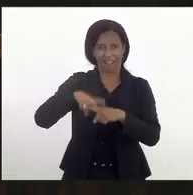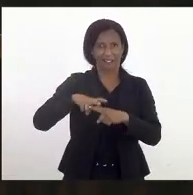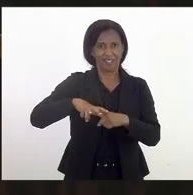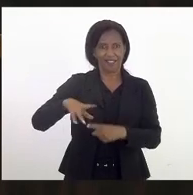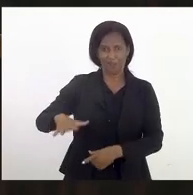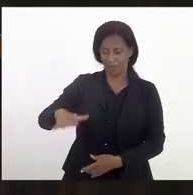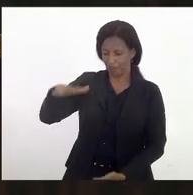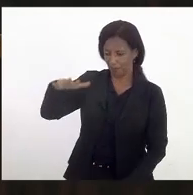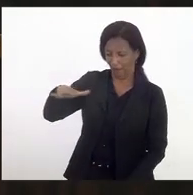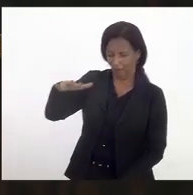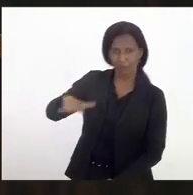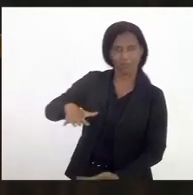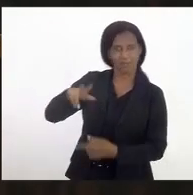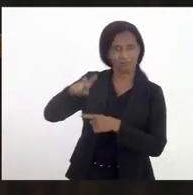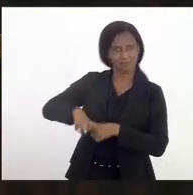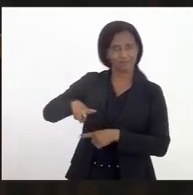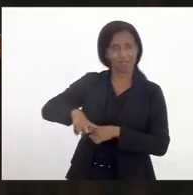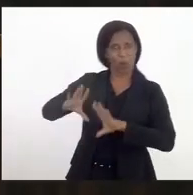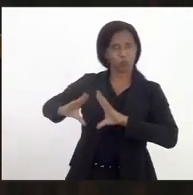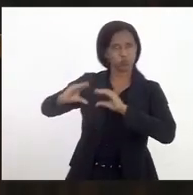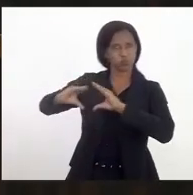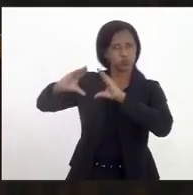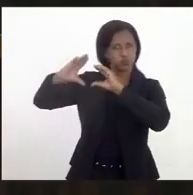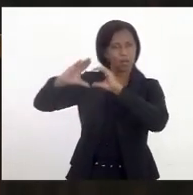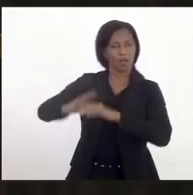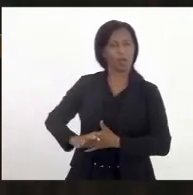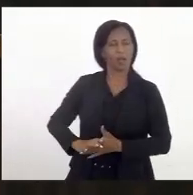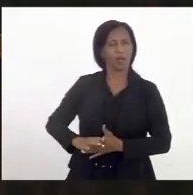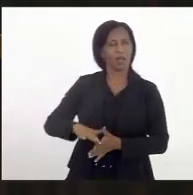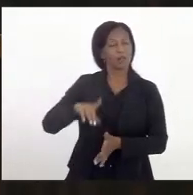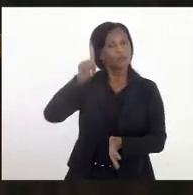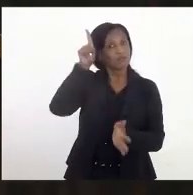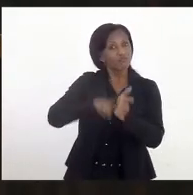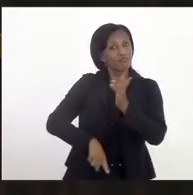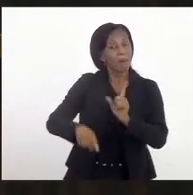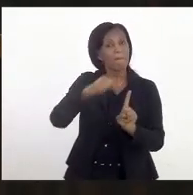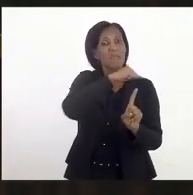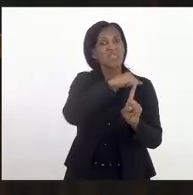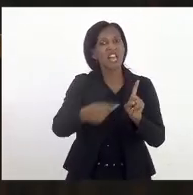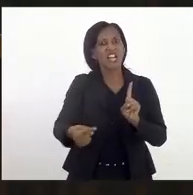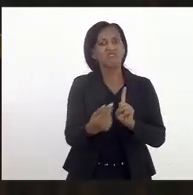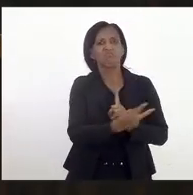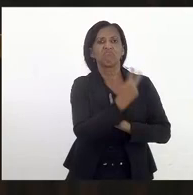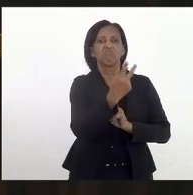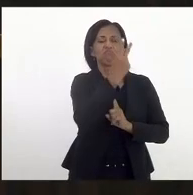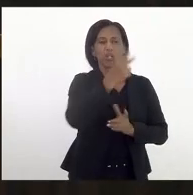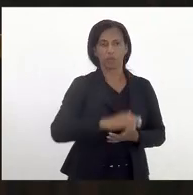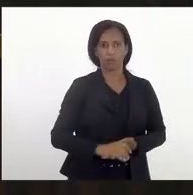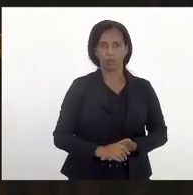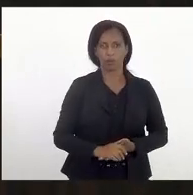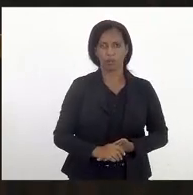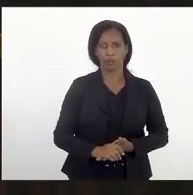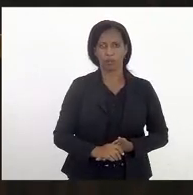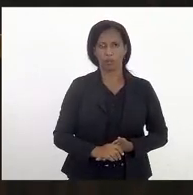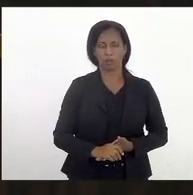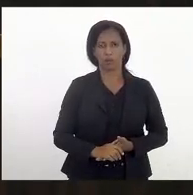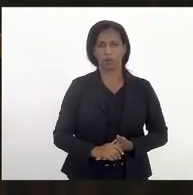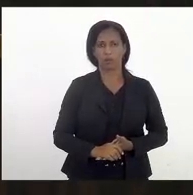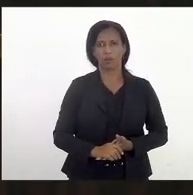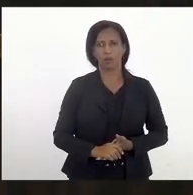altas bom então a crítica é fundamental